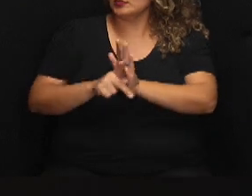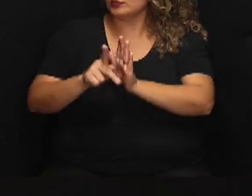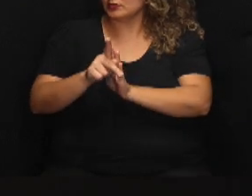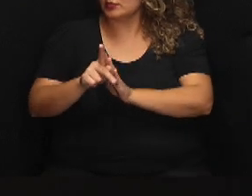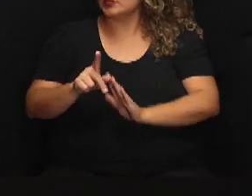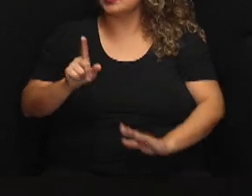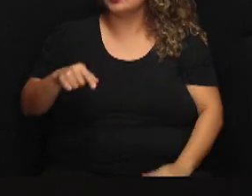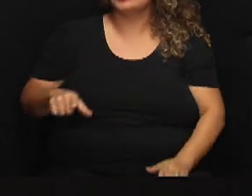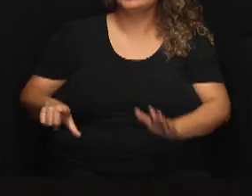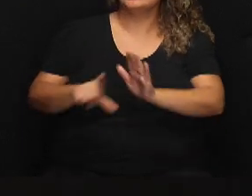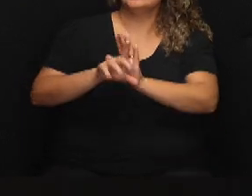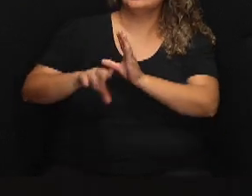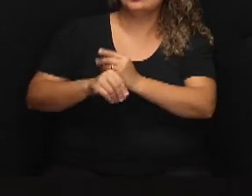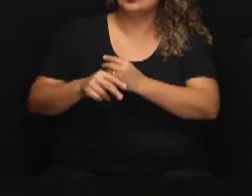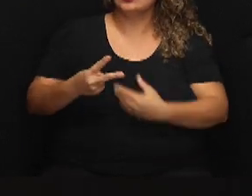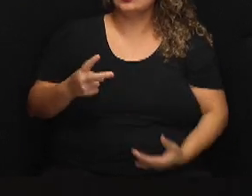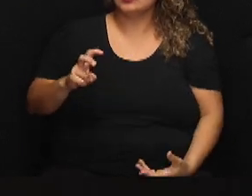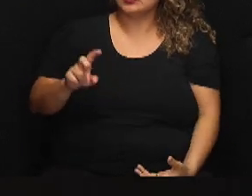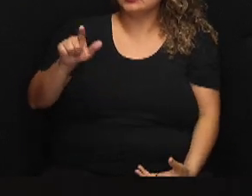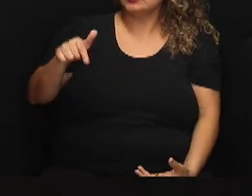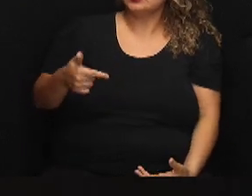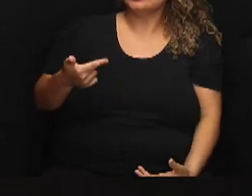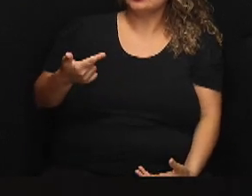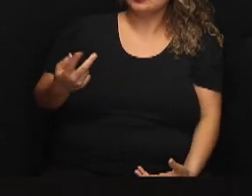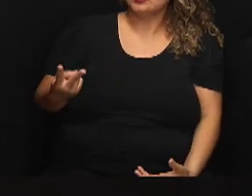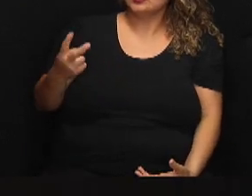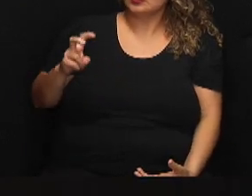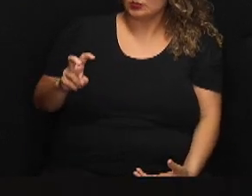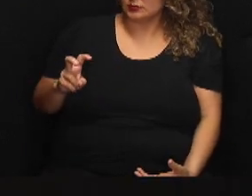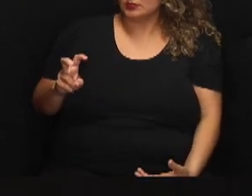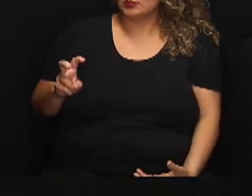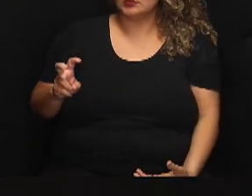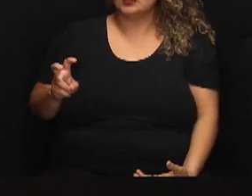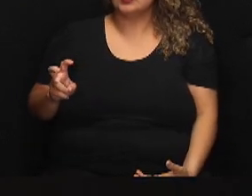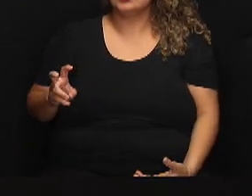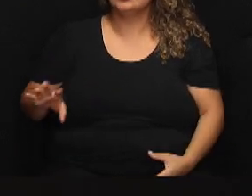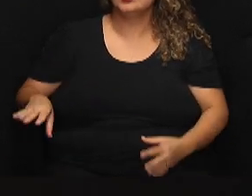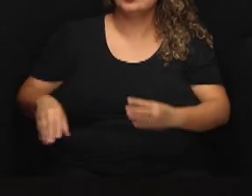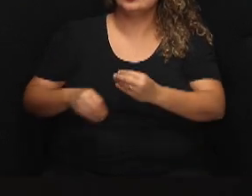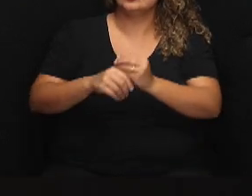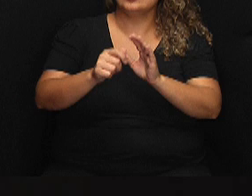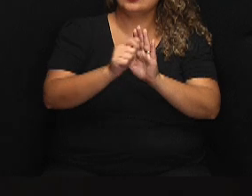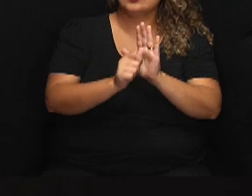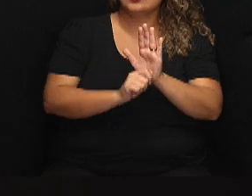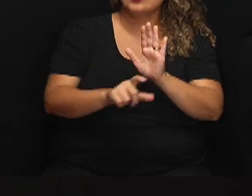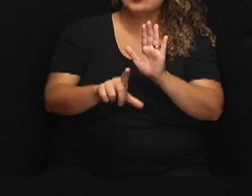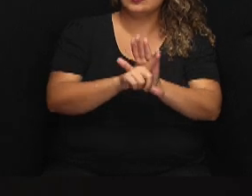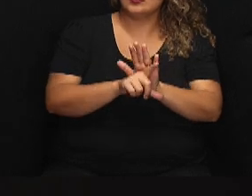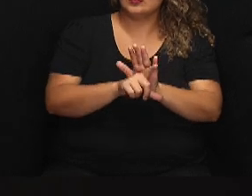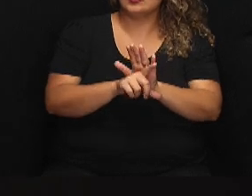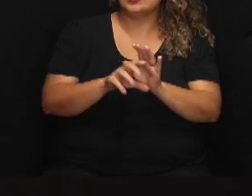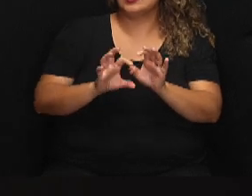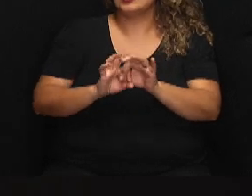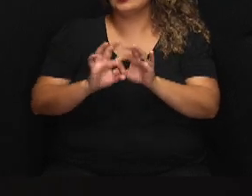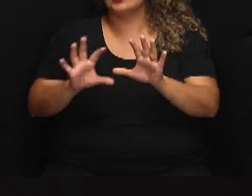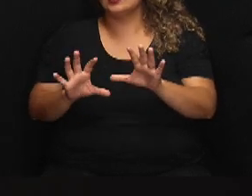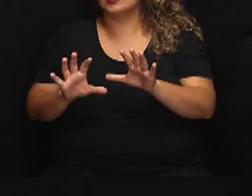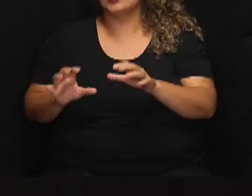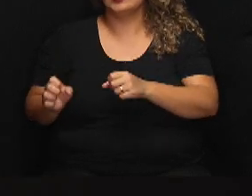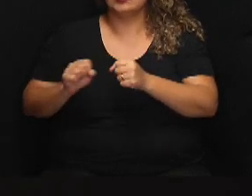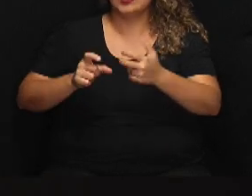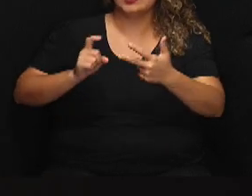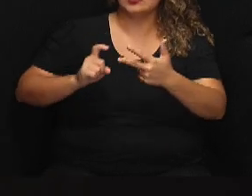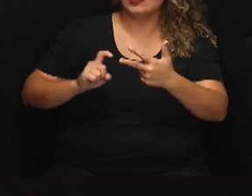projeto de lei complementar 25 de 2025, que acrescenta o artigo à lei, o qual autoriza o Poder Executivo a